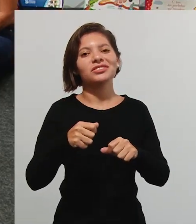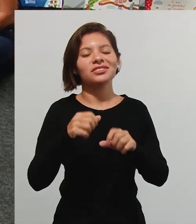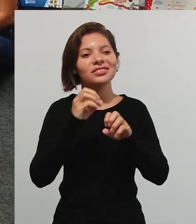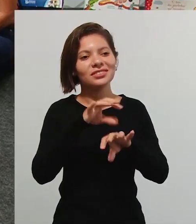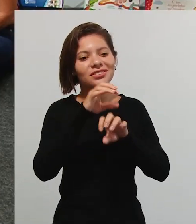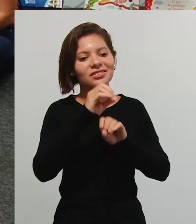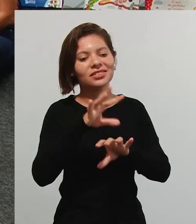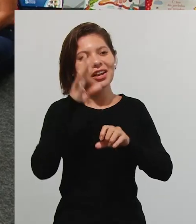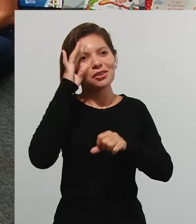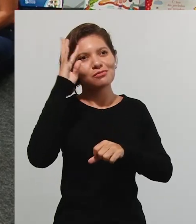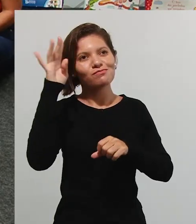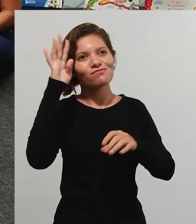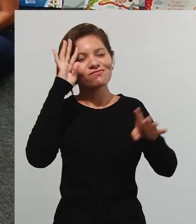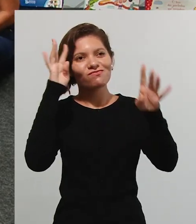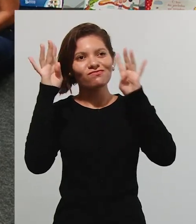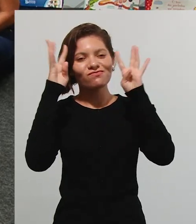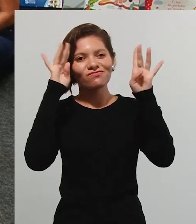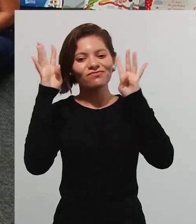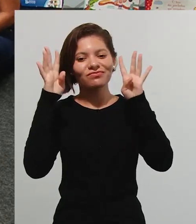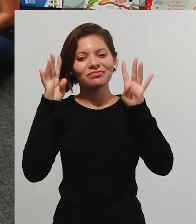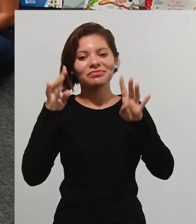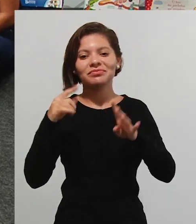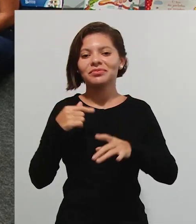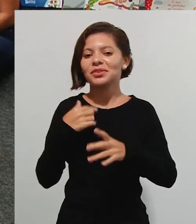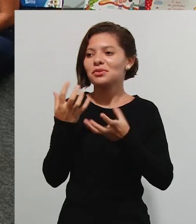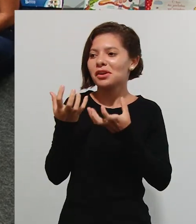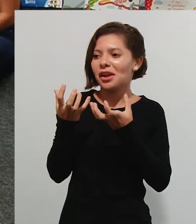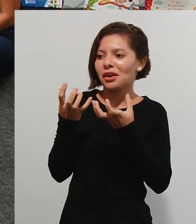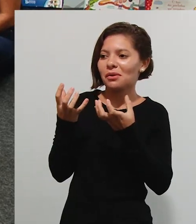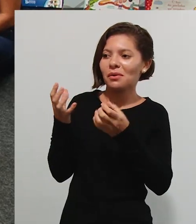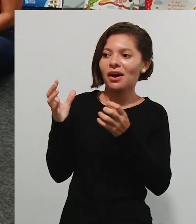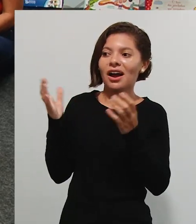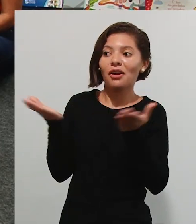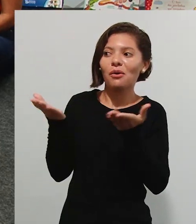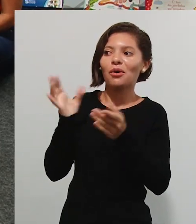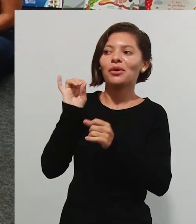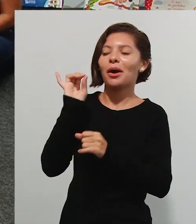ela. A imaginação e a criatividade. Aí eu vou querer que você faça um porquinho aqui agora.